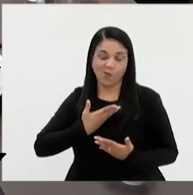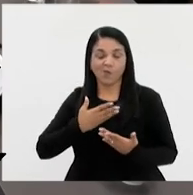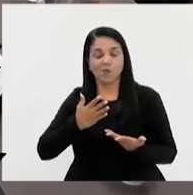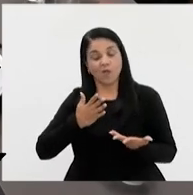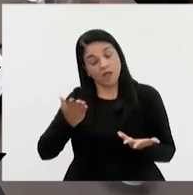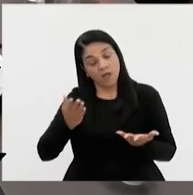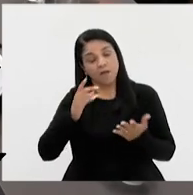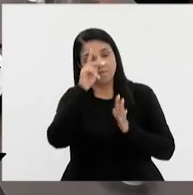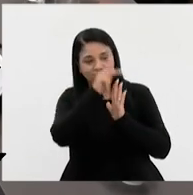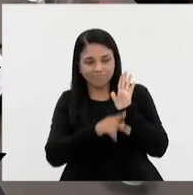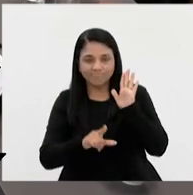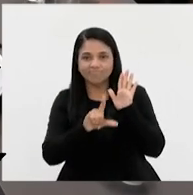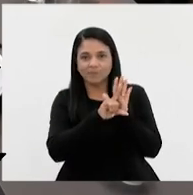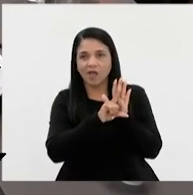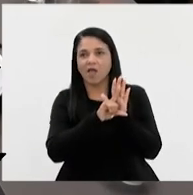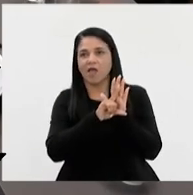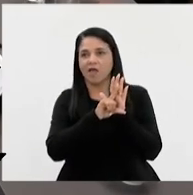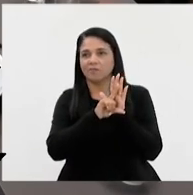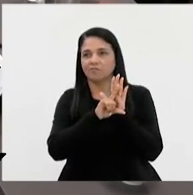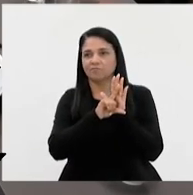projeto ilegal.